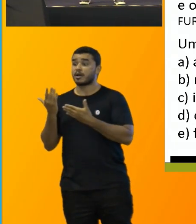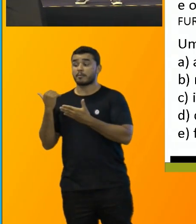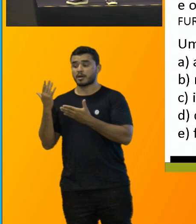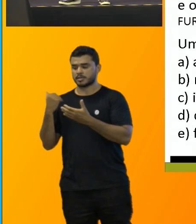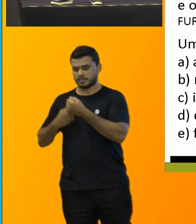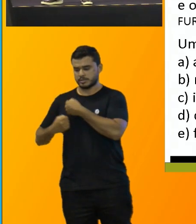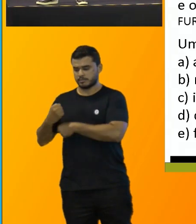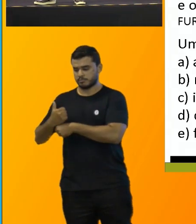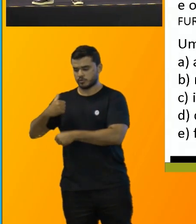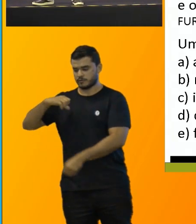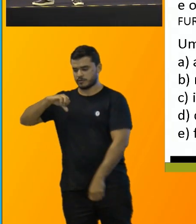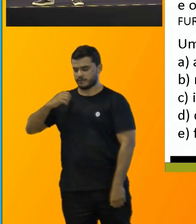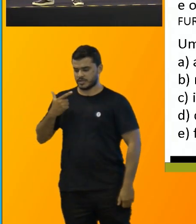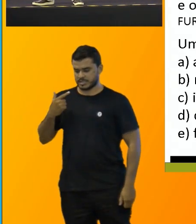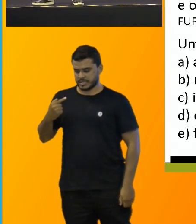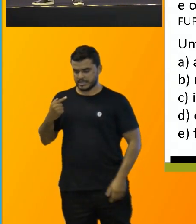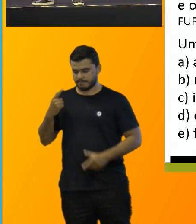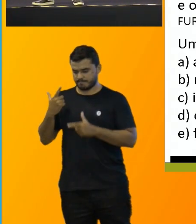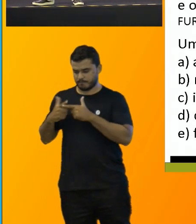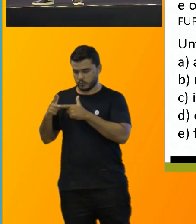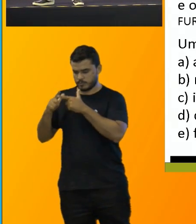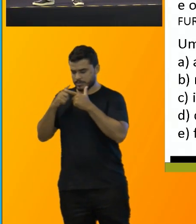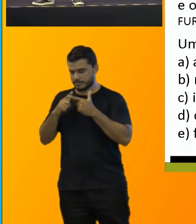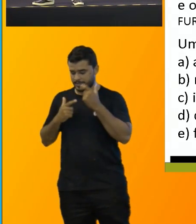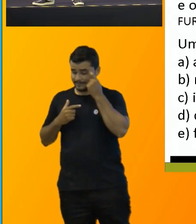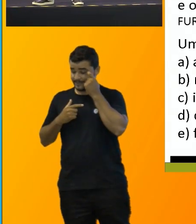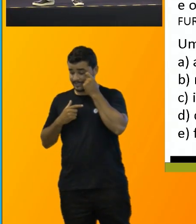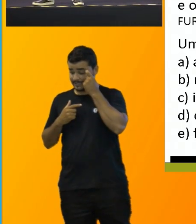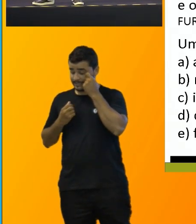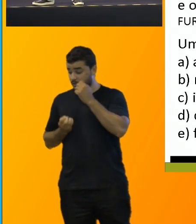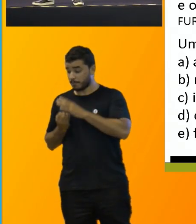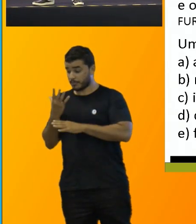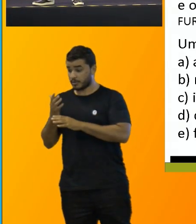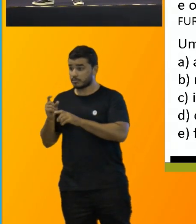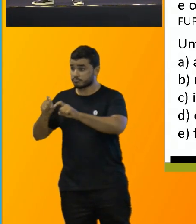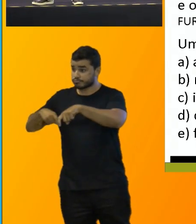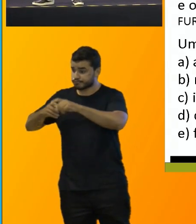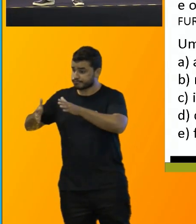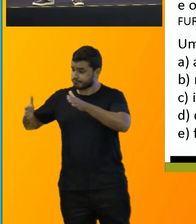e 28. Entretanto, era totalmente o quê?